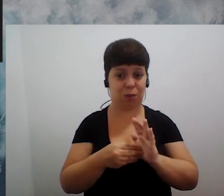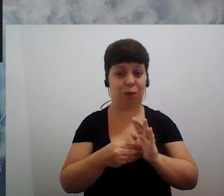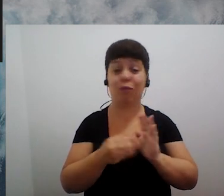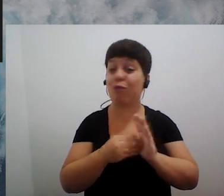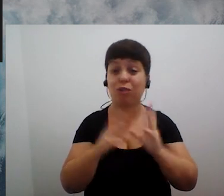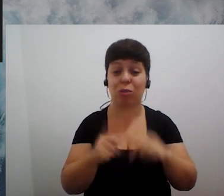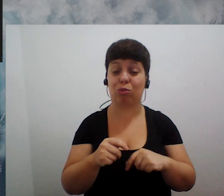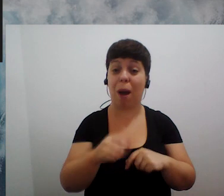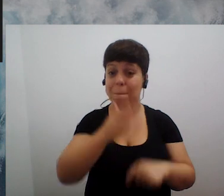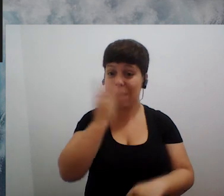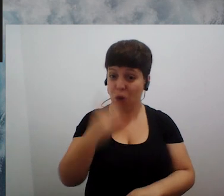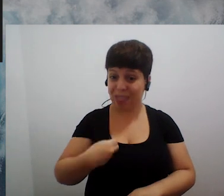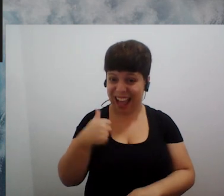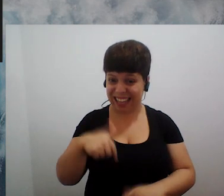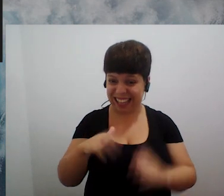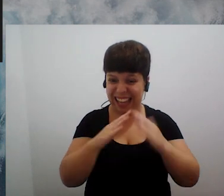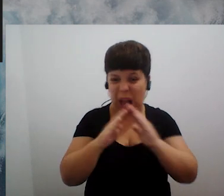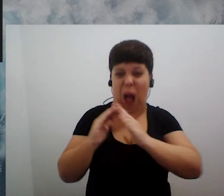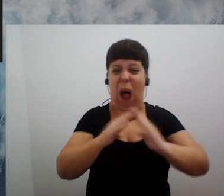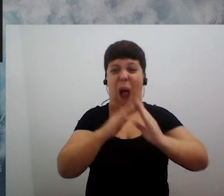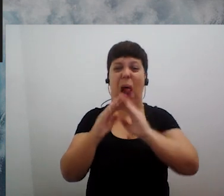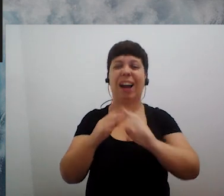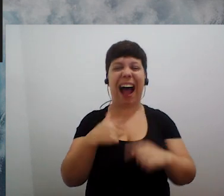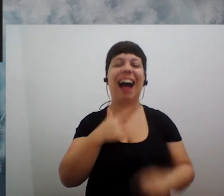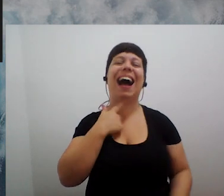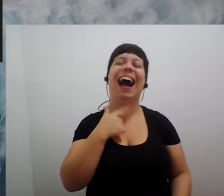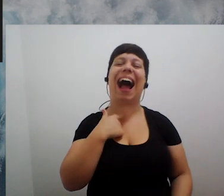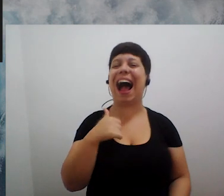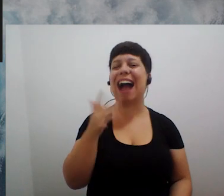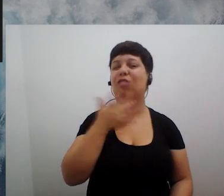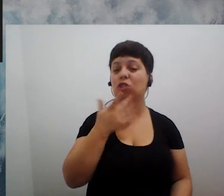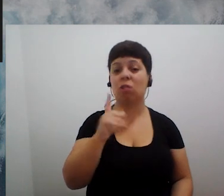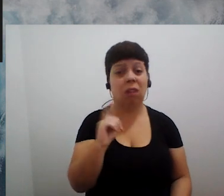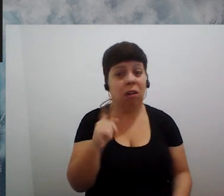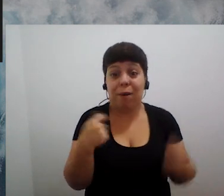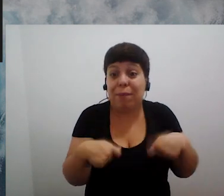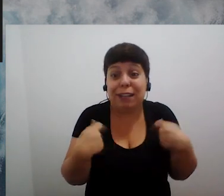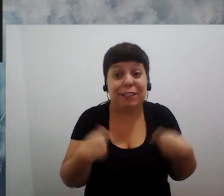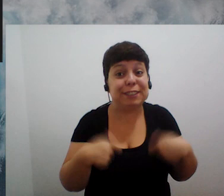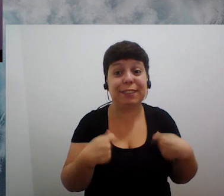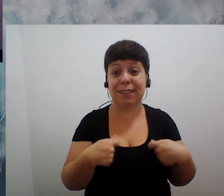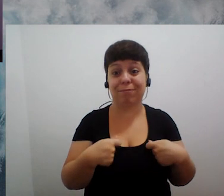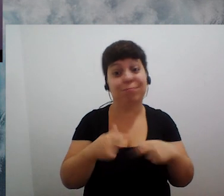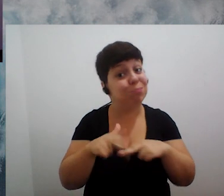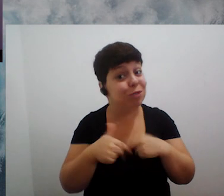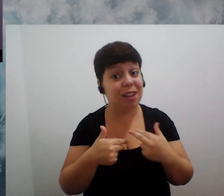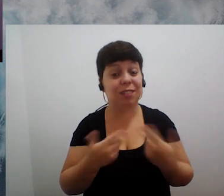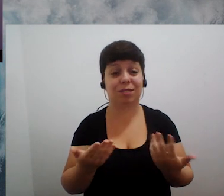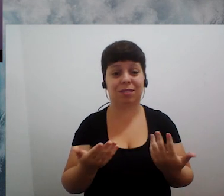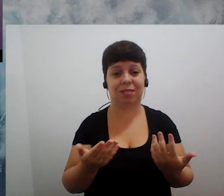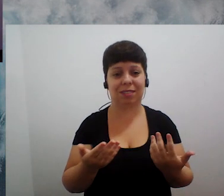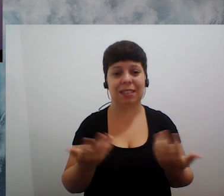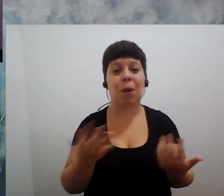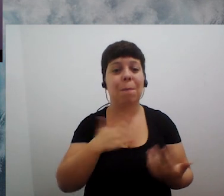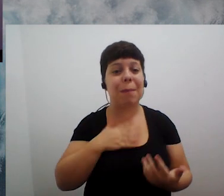porque ninguém está na favela porque quer, ninguém está tumultuado porque quer. Tanto por necessidade que as pessoas estão. Então,